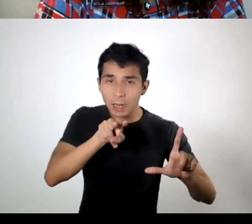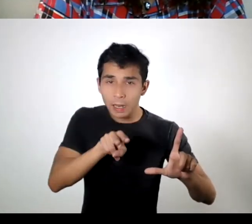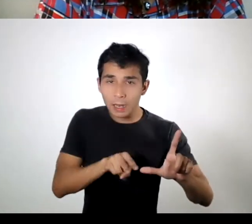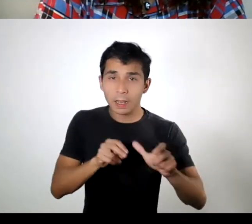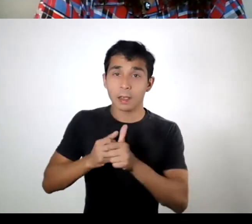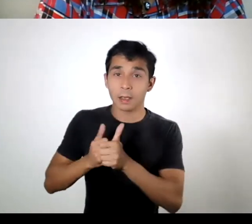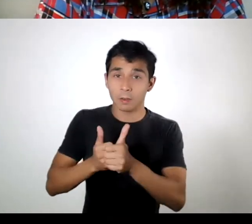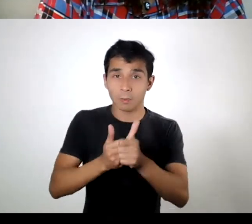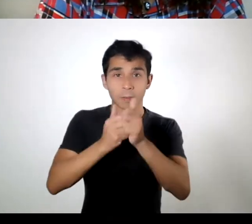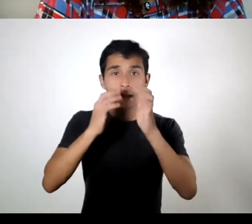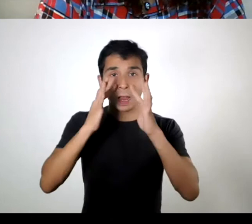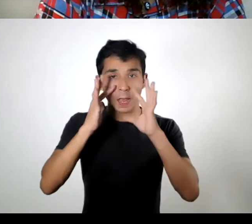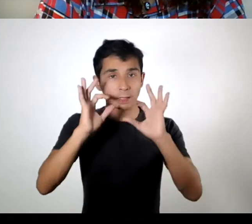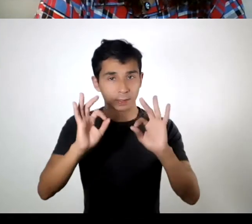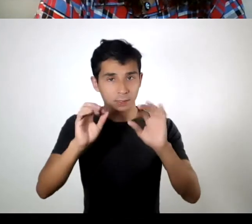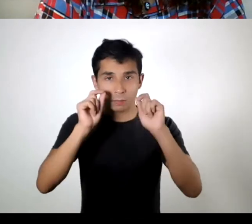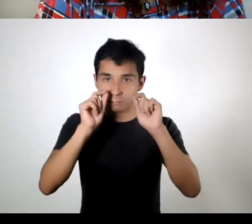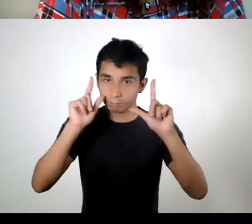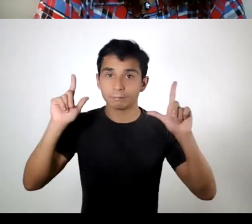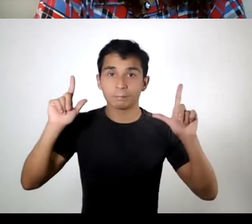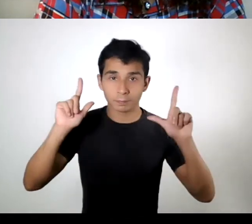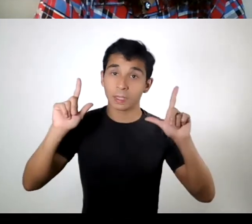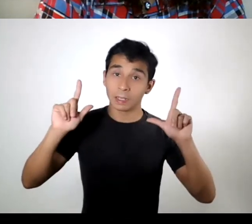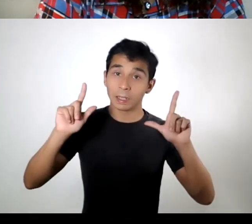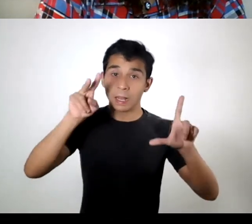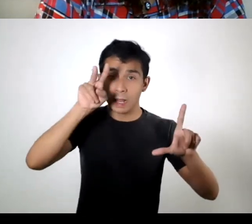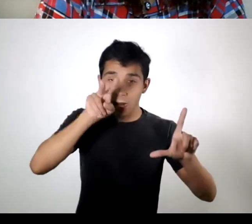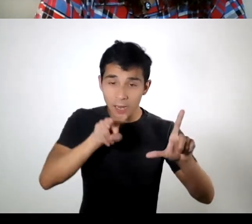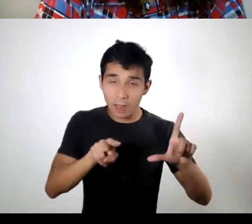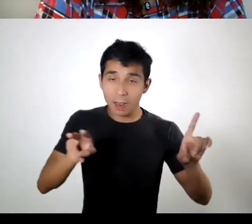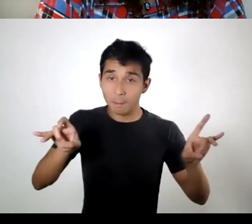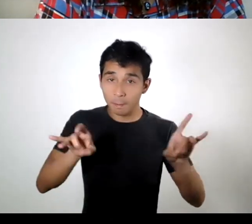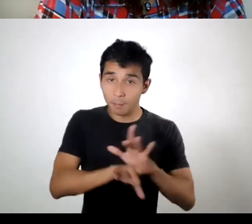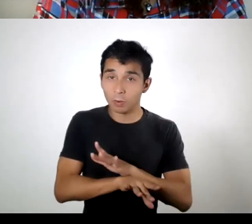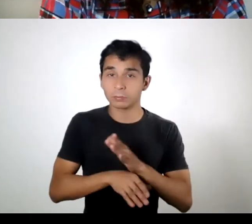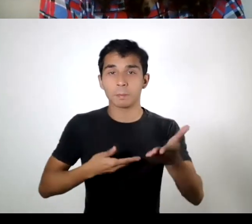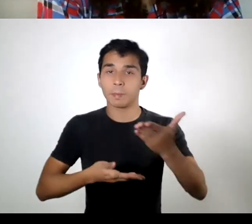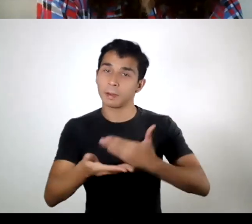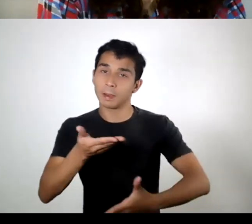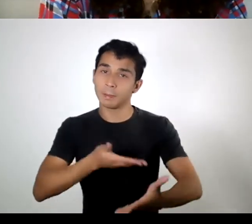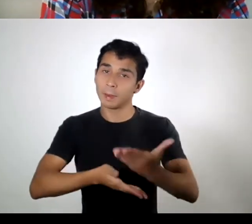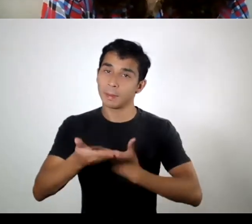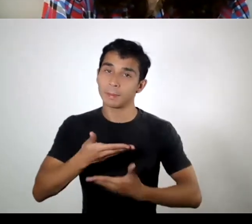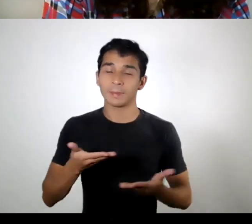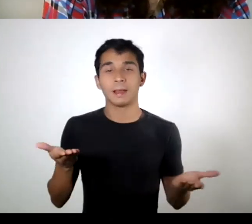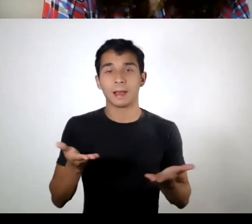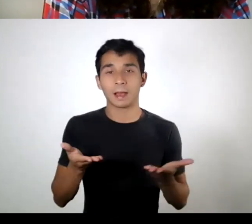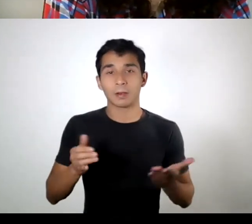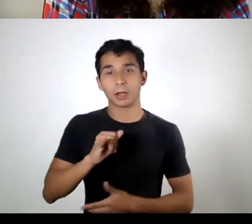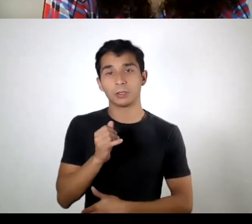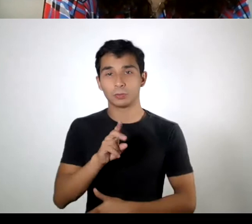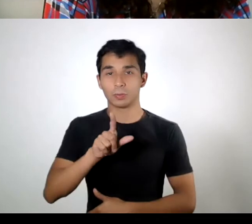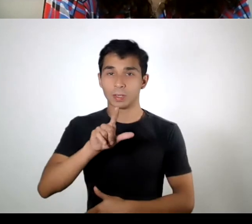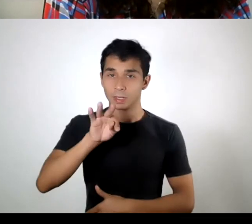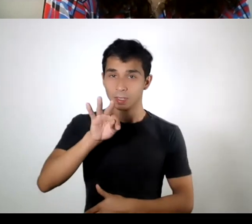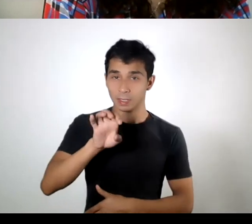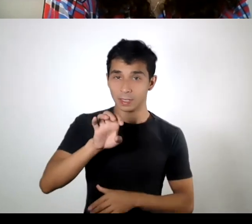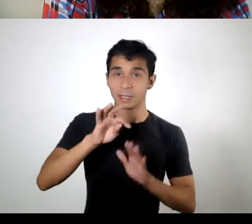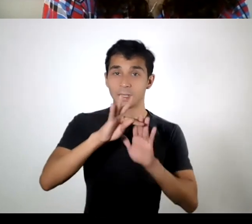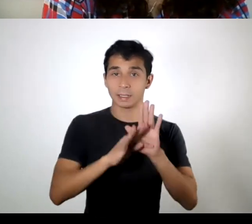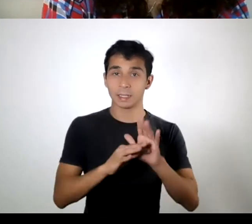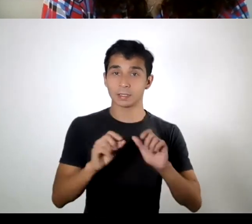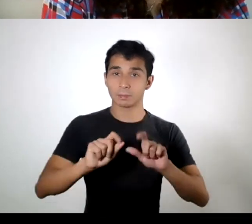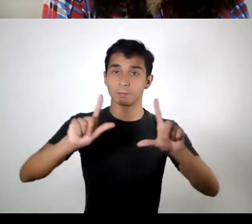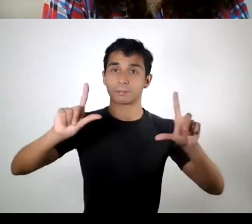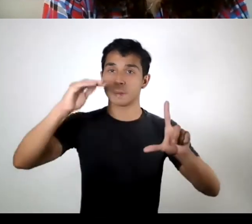atenta, né? E depois trocar impressões. Tá bom? Agora a Julie vai espelhar o texto e a gente vai começar esse processo. Antes,